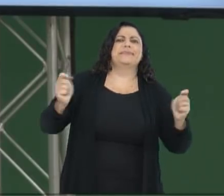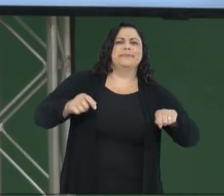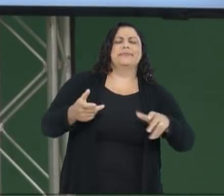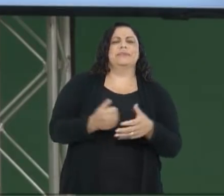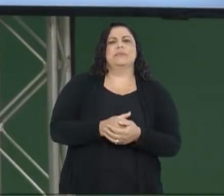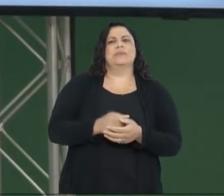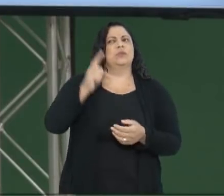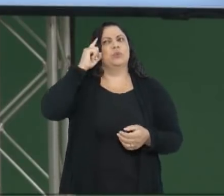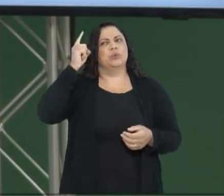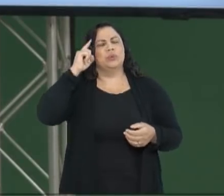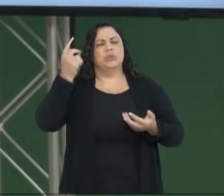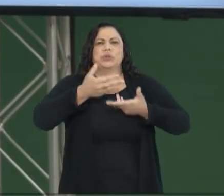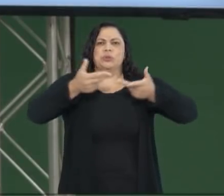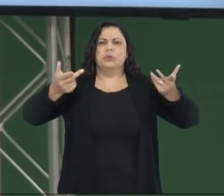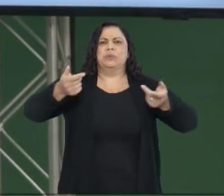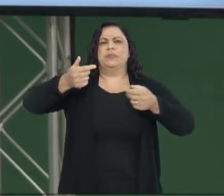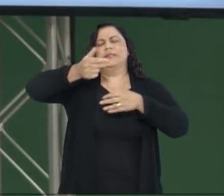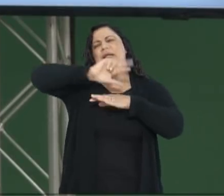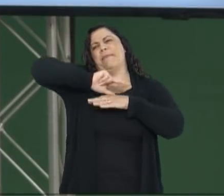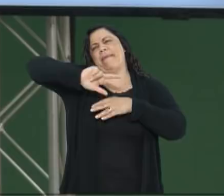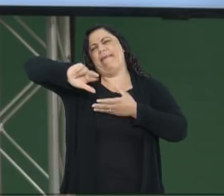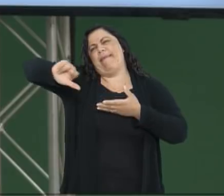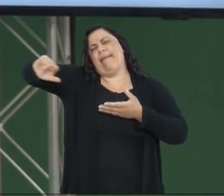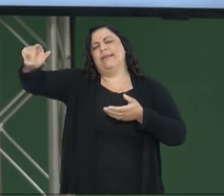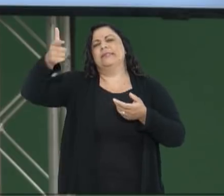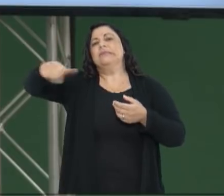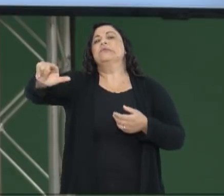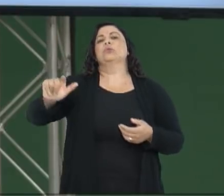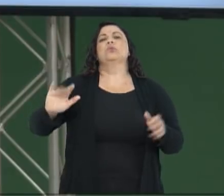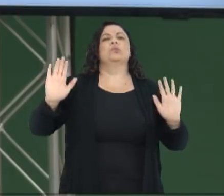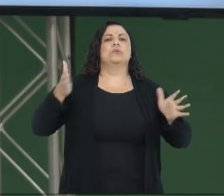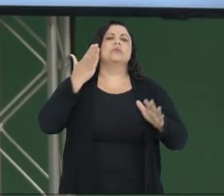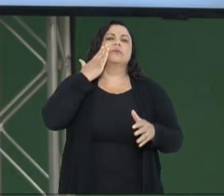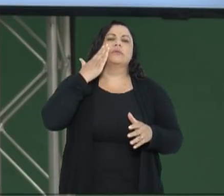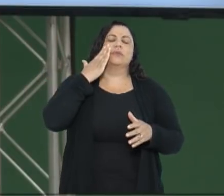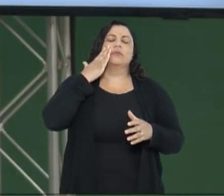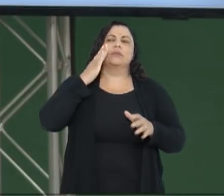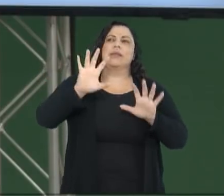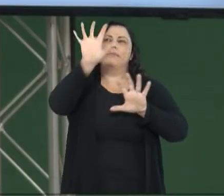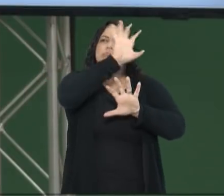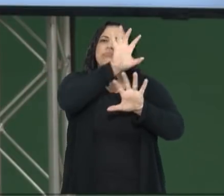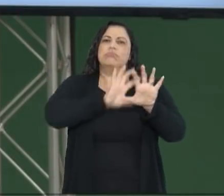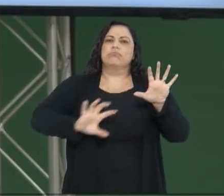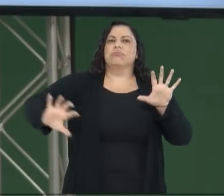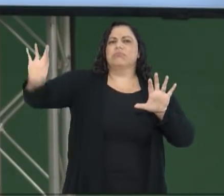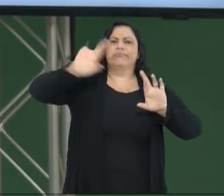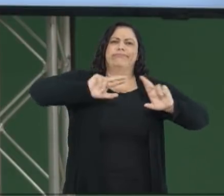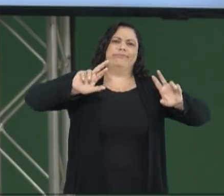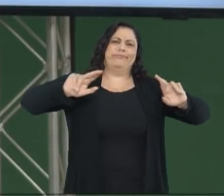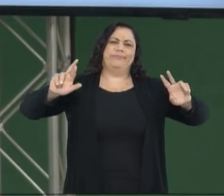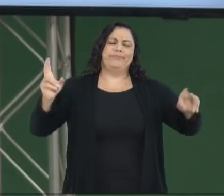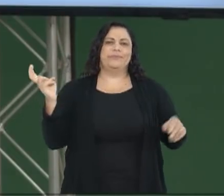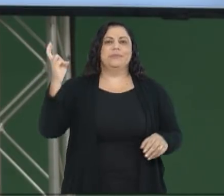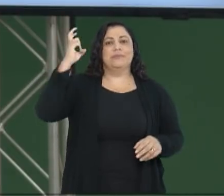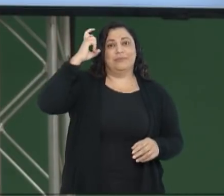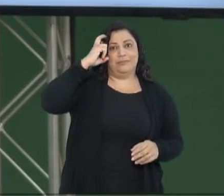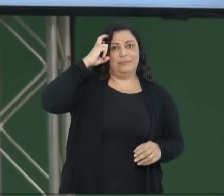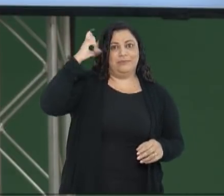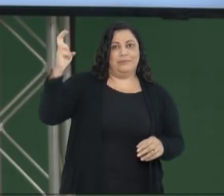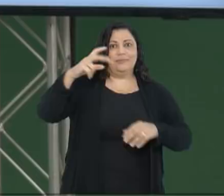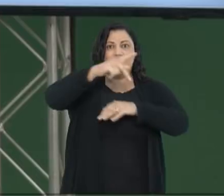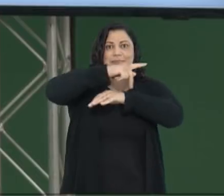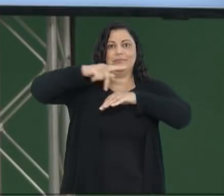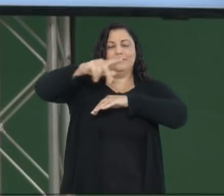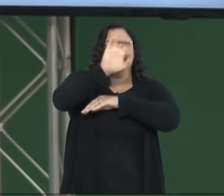aula. Existem tantos outros que a gente sabe em relação ao continente que refletem essas diferenças culturais dos